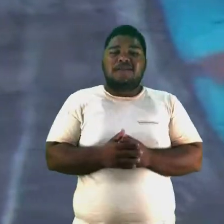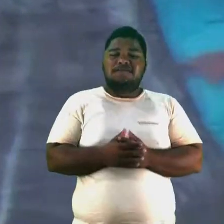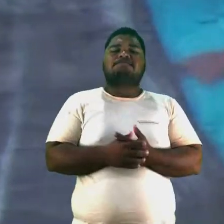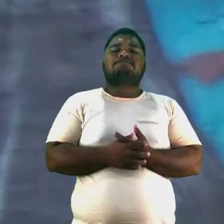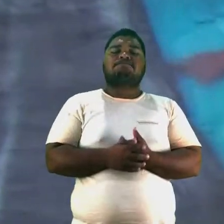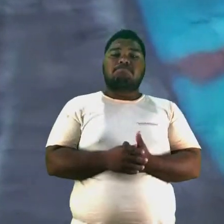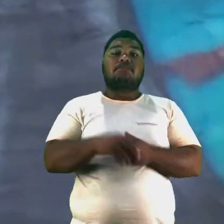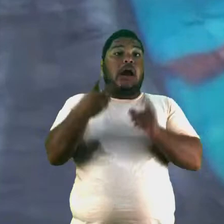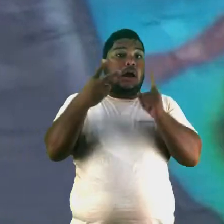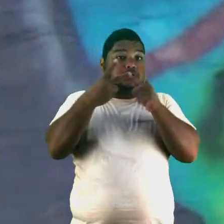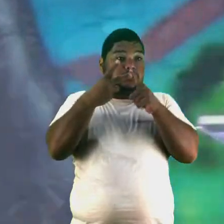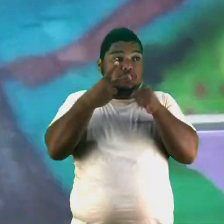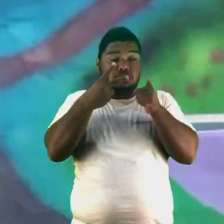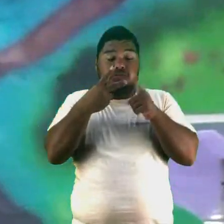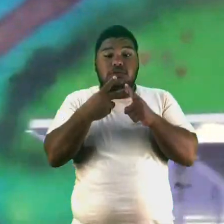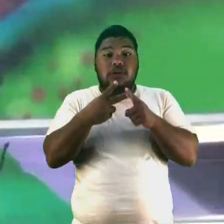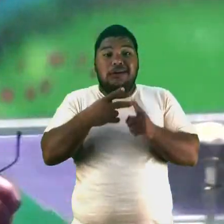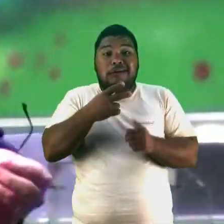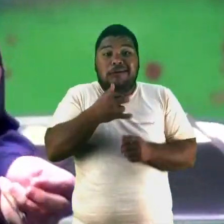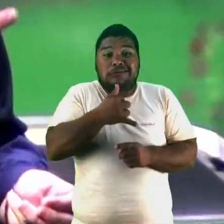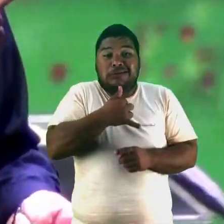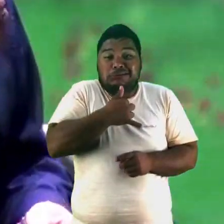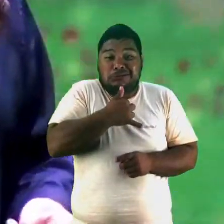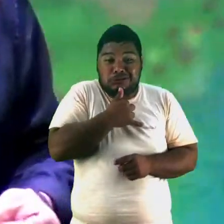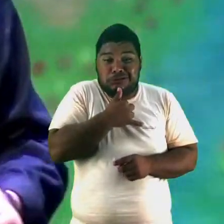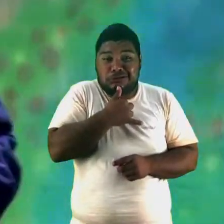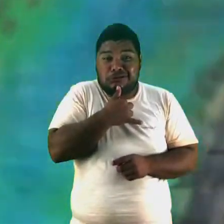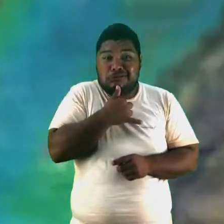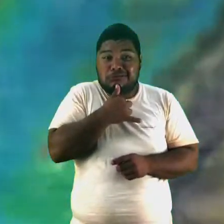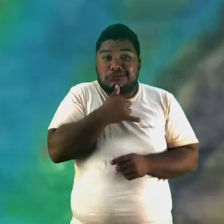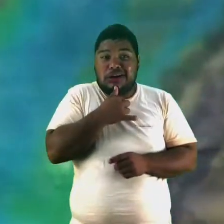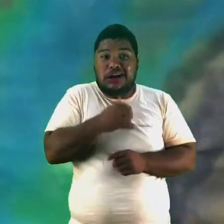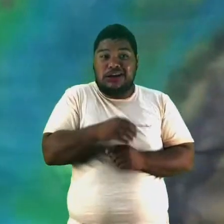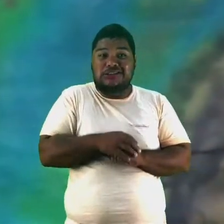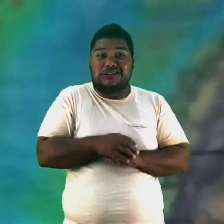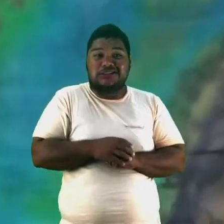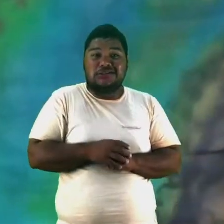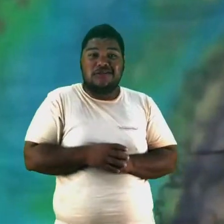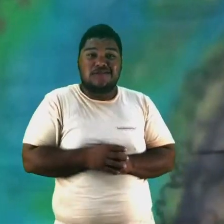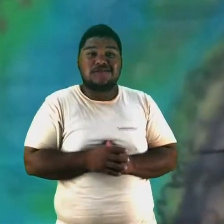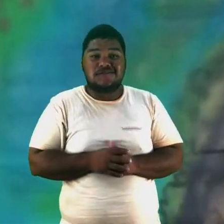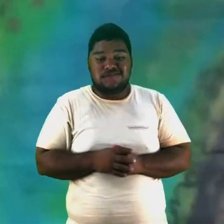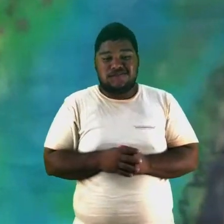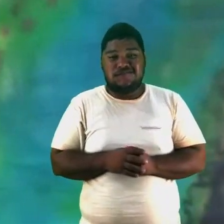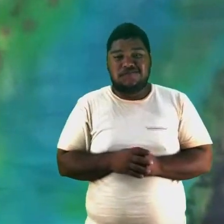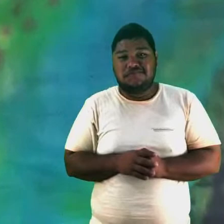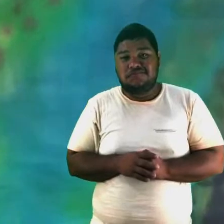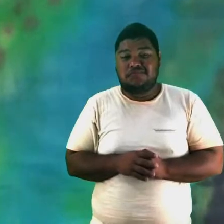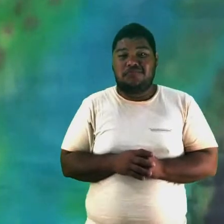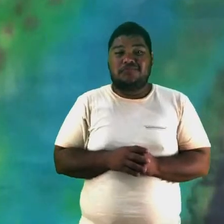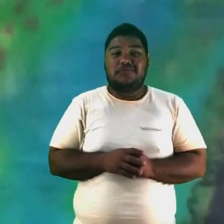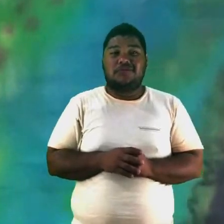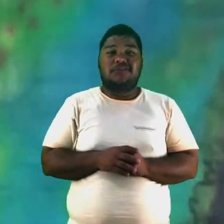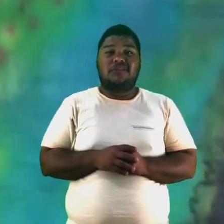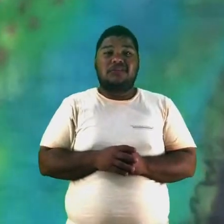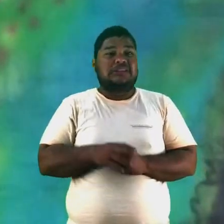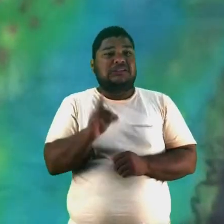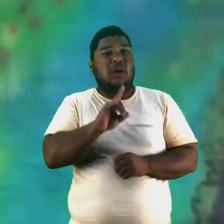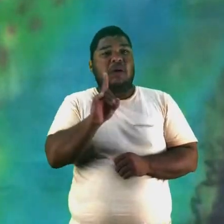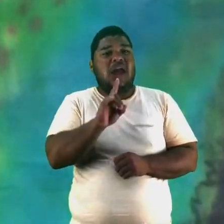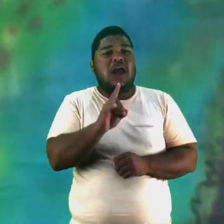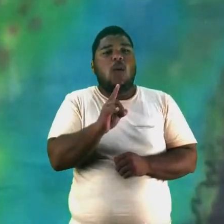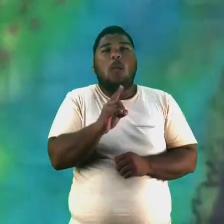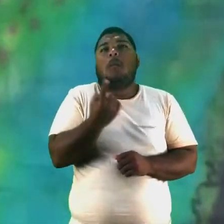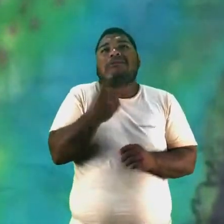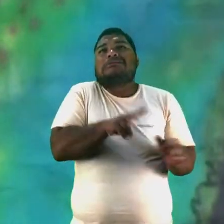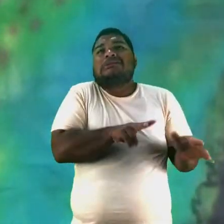A segunda é que essa tristeza profunda, ela é superior a 2 semanas. Não é uma semana